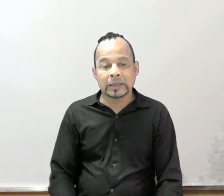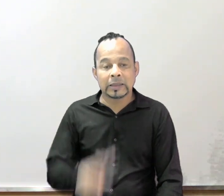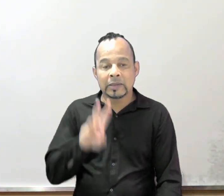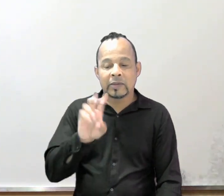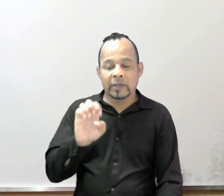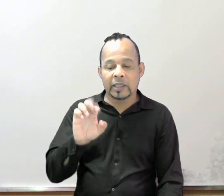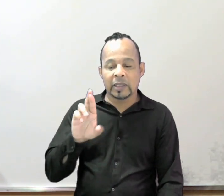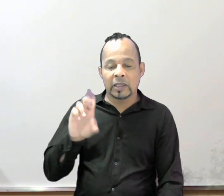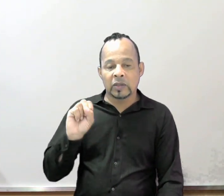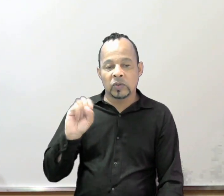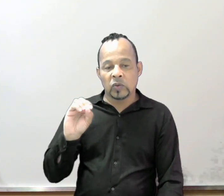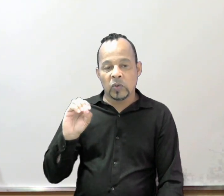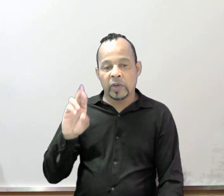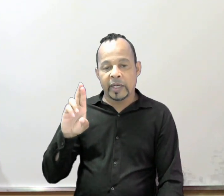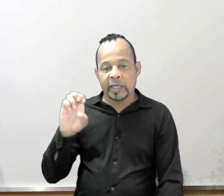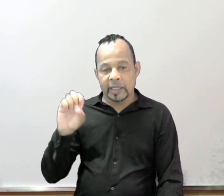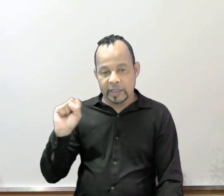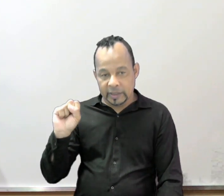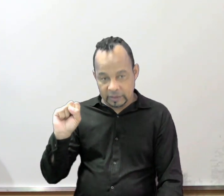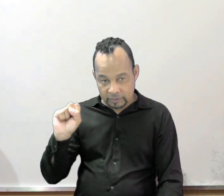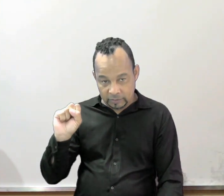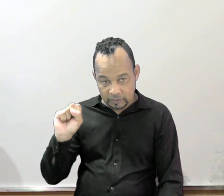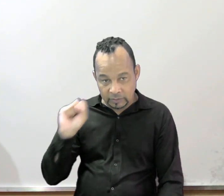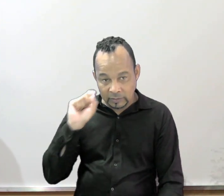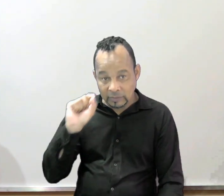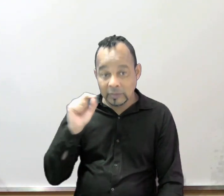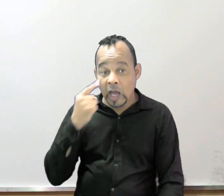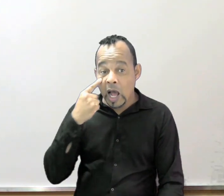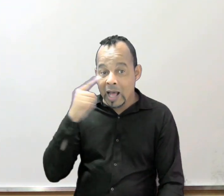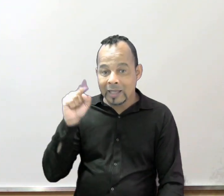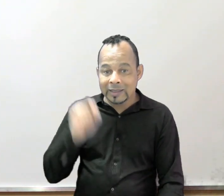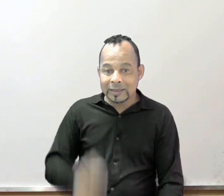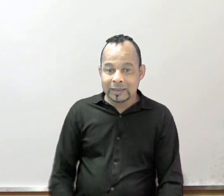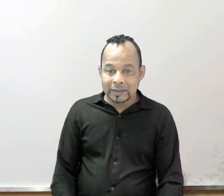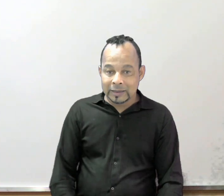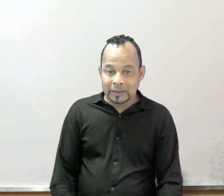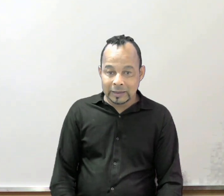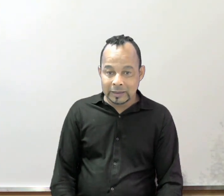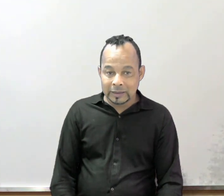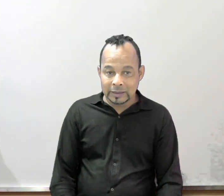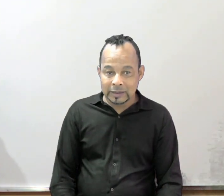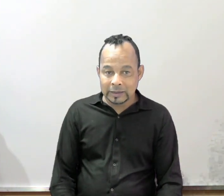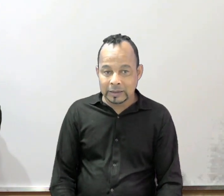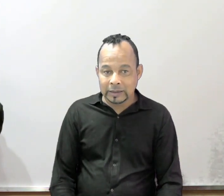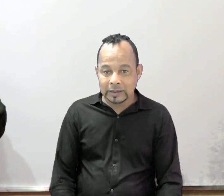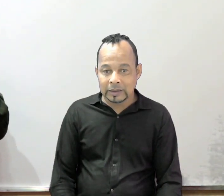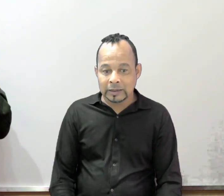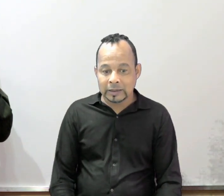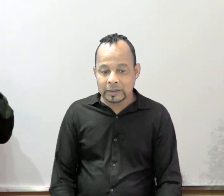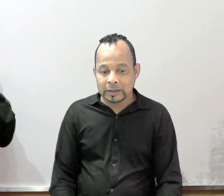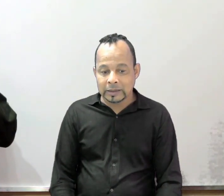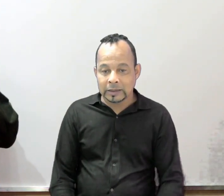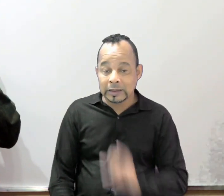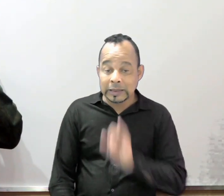Então, seria 1,2 e chapéu mais